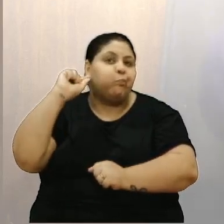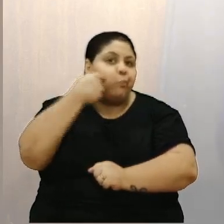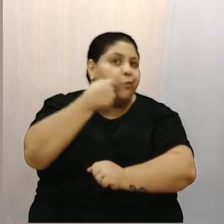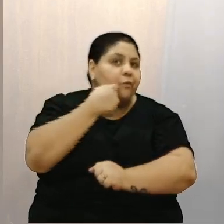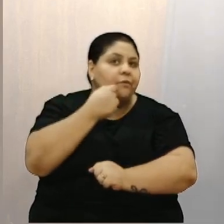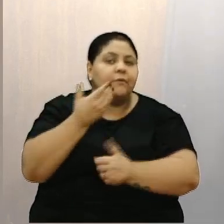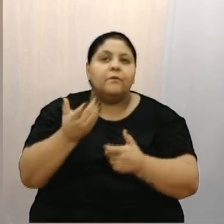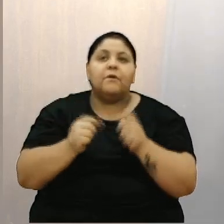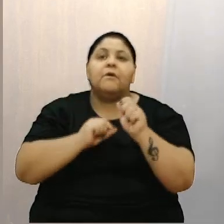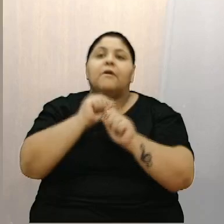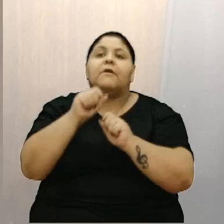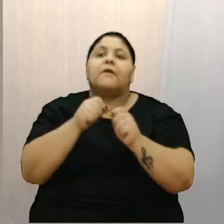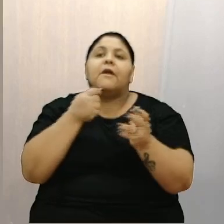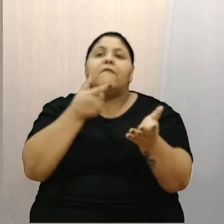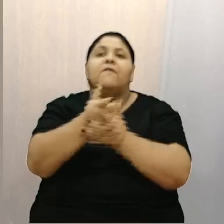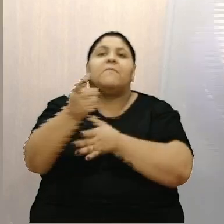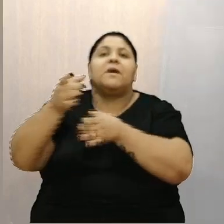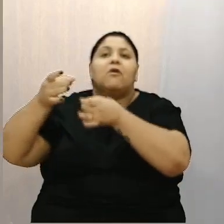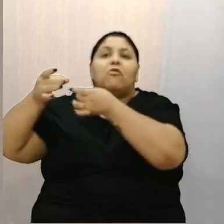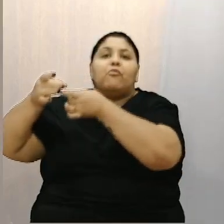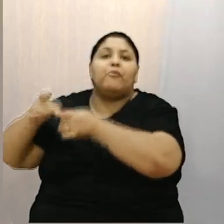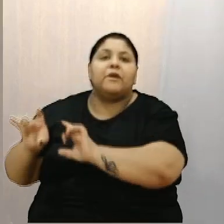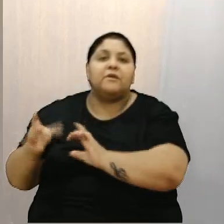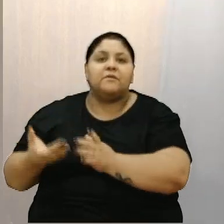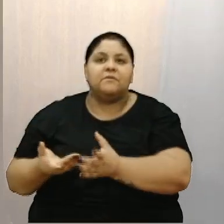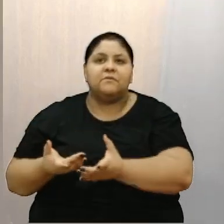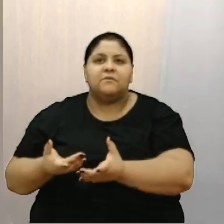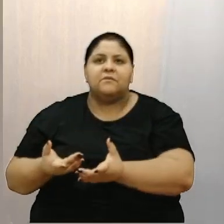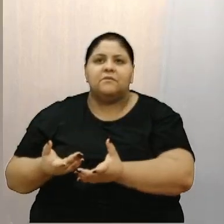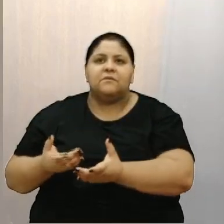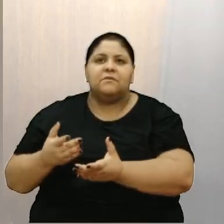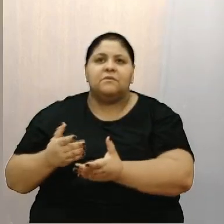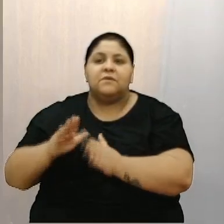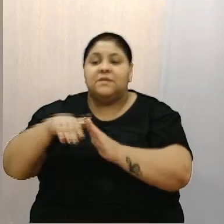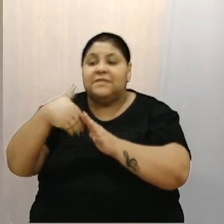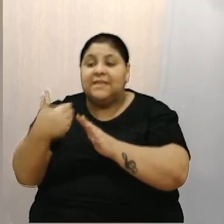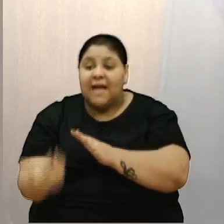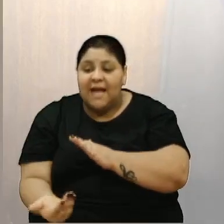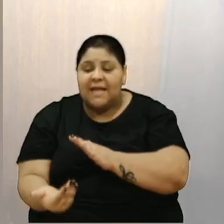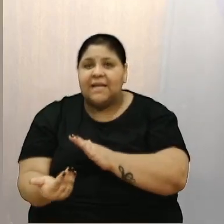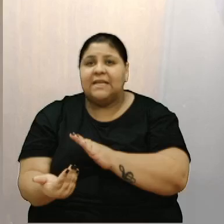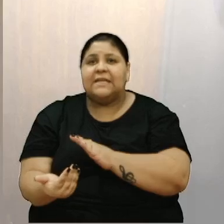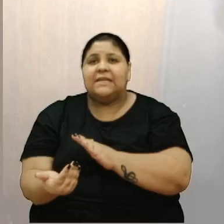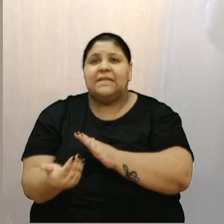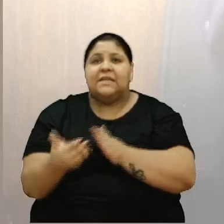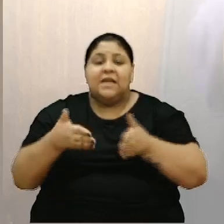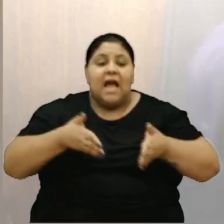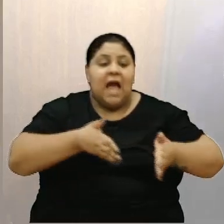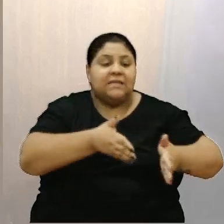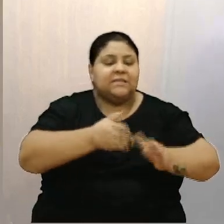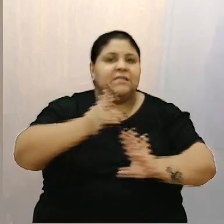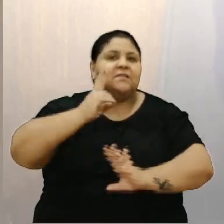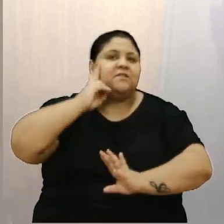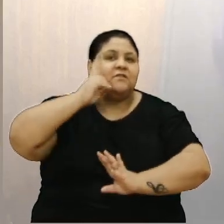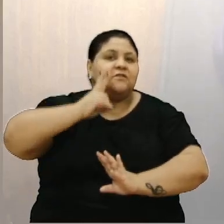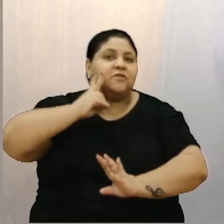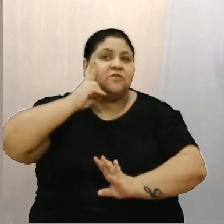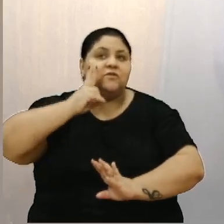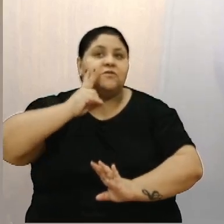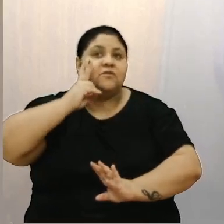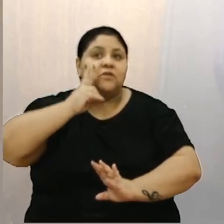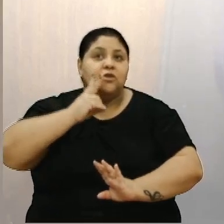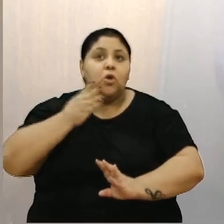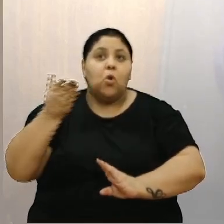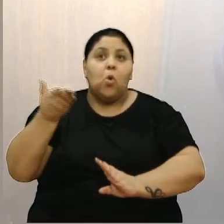vai pagar esse prejuízo, gente? Ali, se cair, ali a Mário Lopes, o senhor trouxe bem. A Estrada do Vinho, eu vou levar um cone